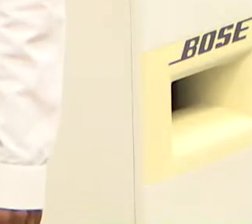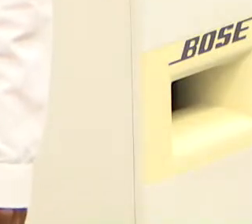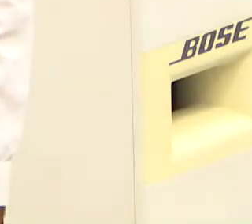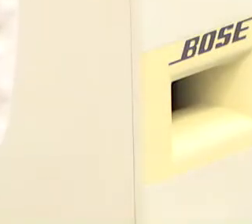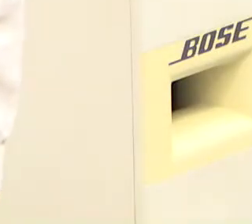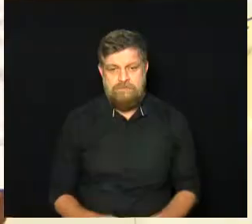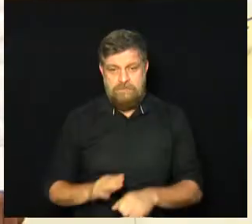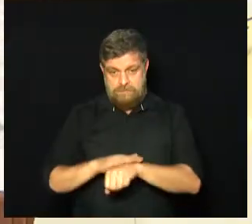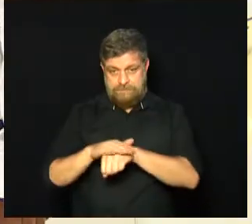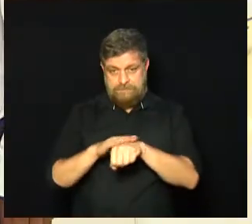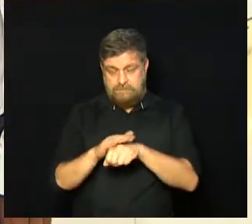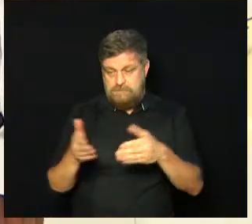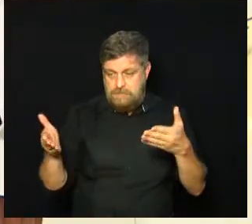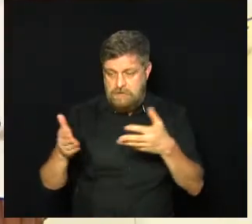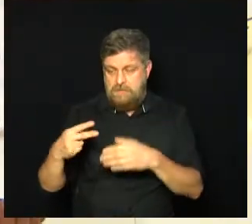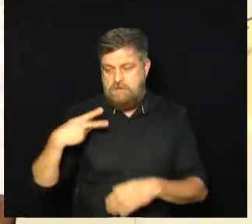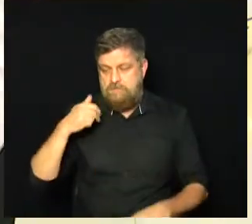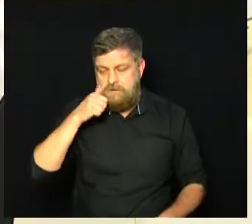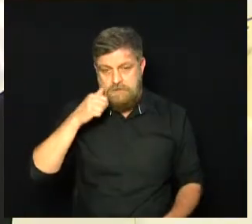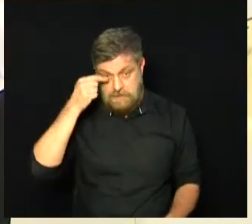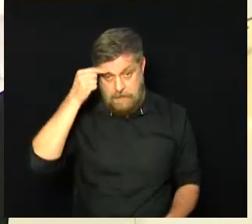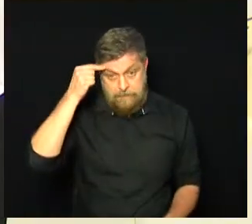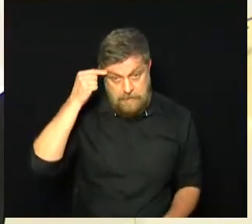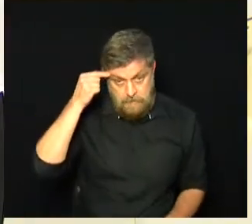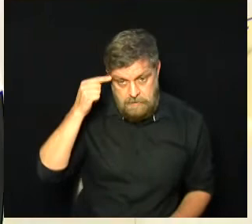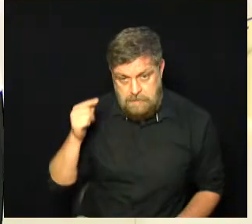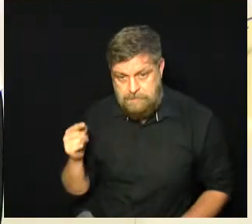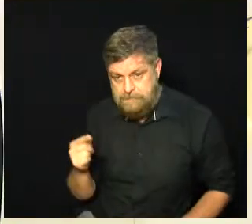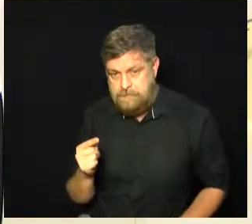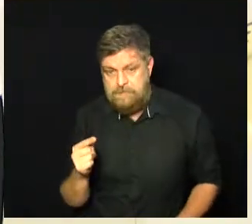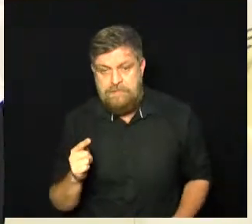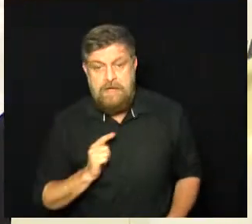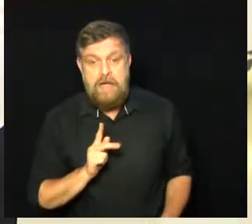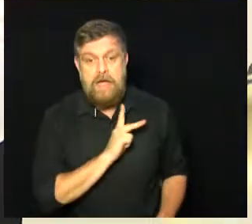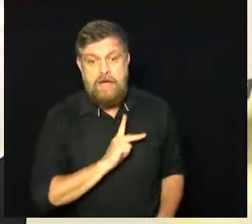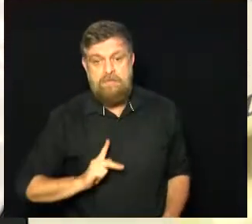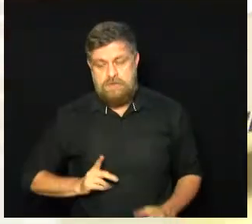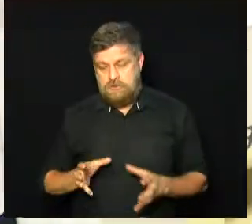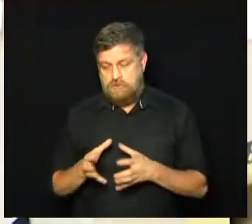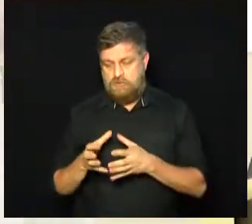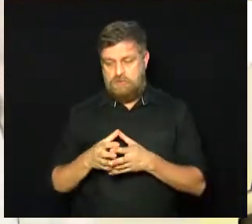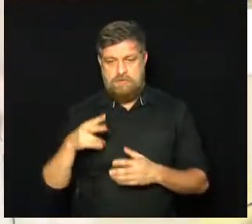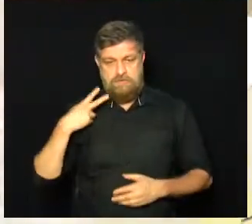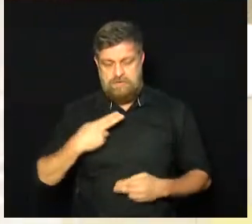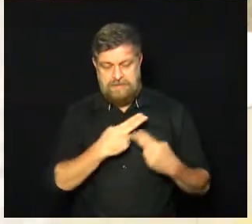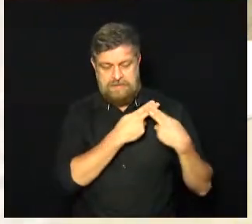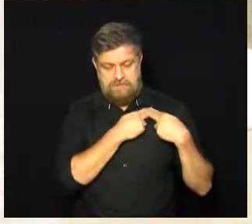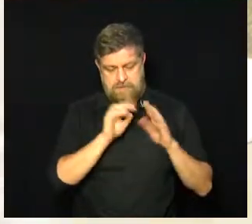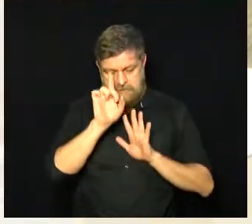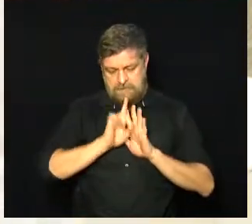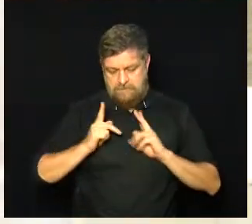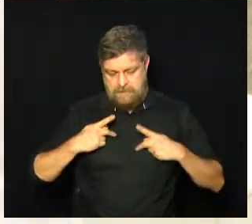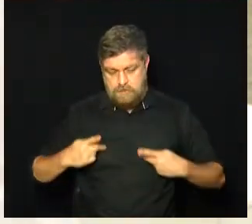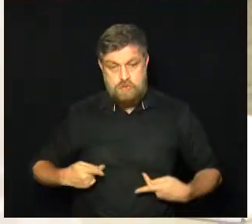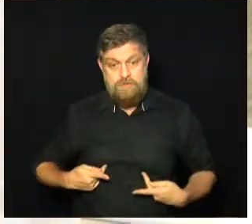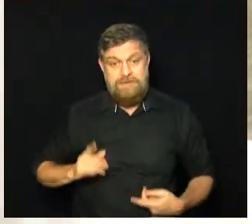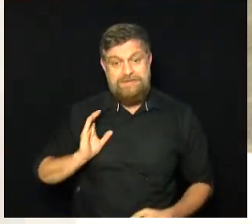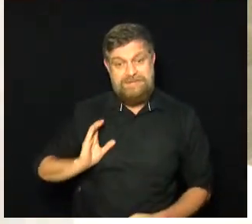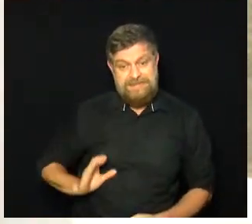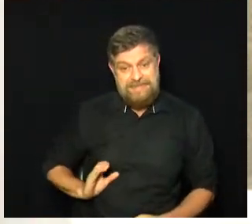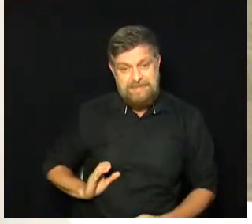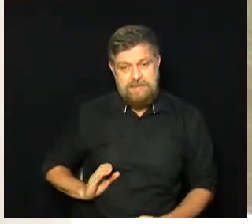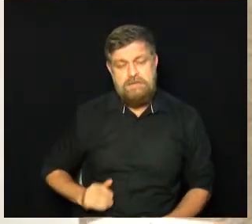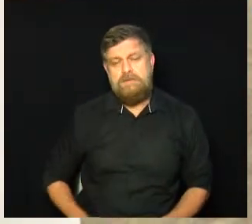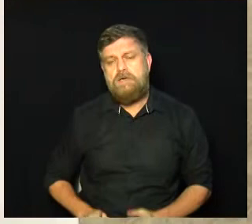Converso agora com a vereadora Paula Miguel, ela que é presidente da Comissão de Defesa dos Direitos Humanos e Cidadania da Câmara. Vereadora,